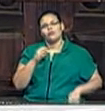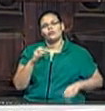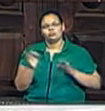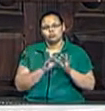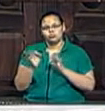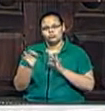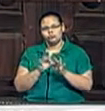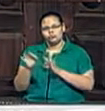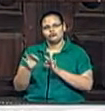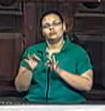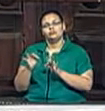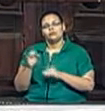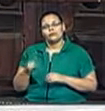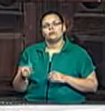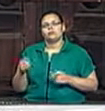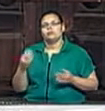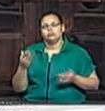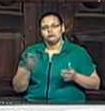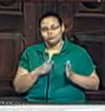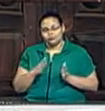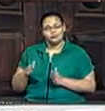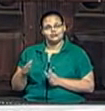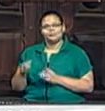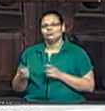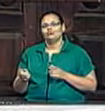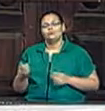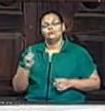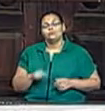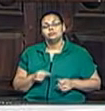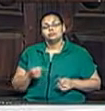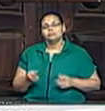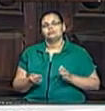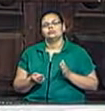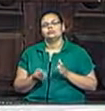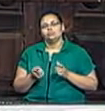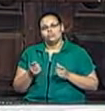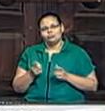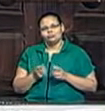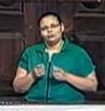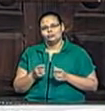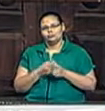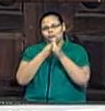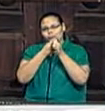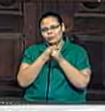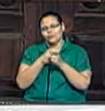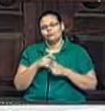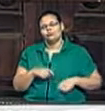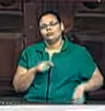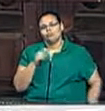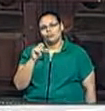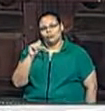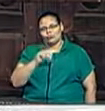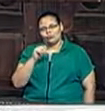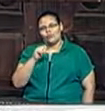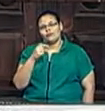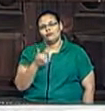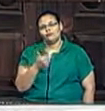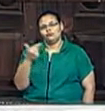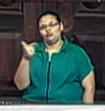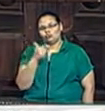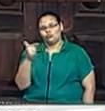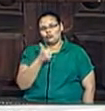com a tramitação suspensa por conta de uma decisão judicial, o que totalizam 9. De 22, 9,